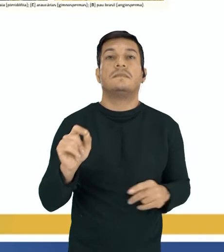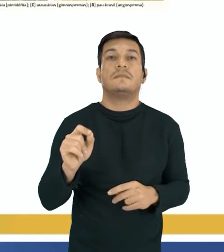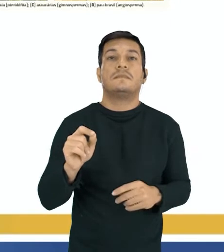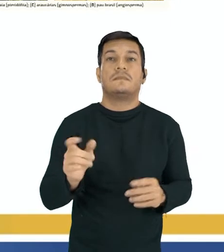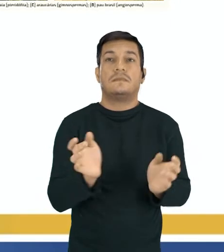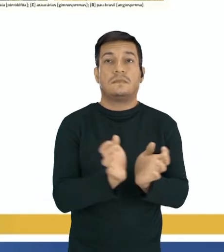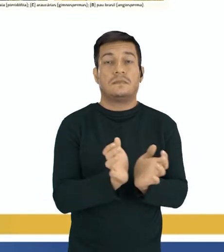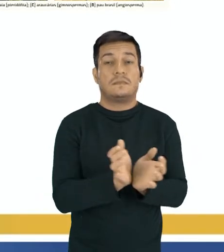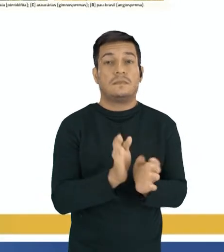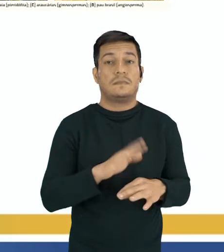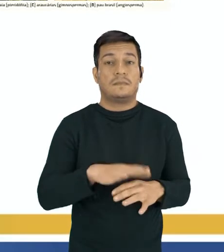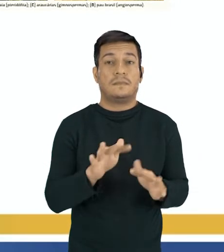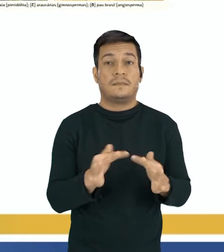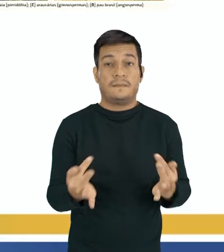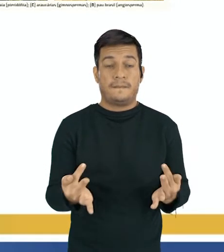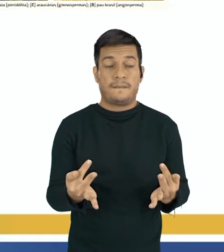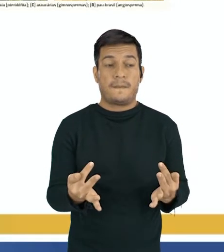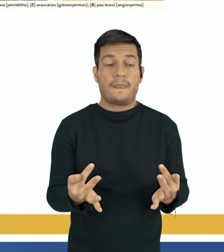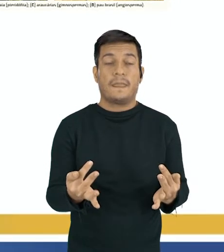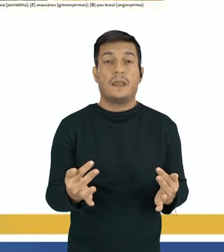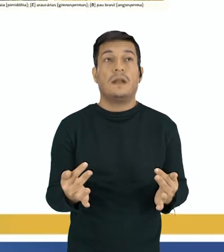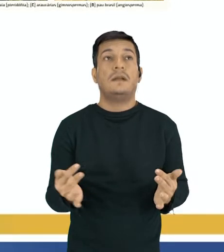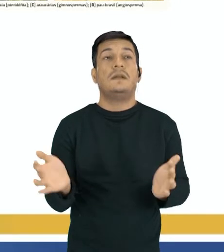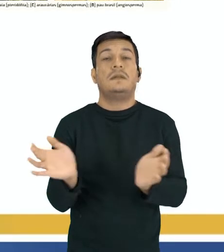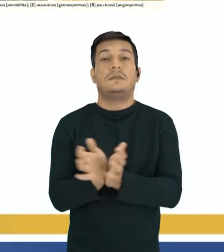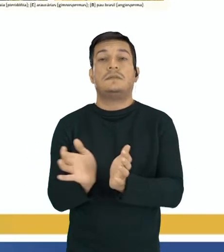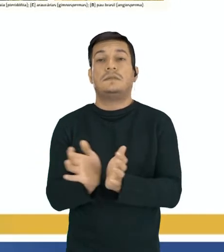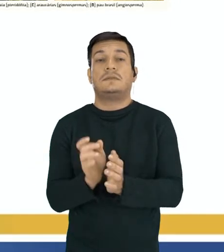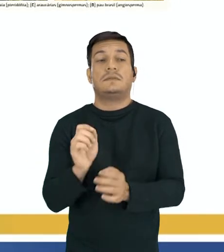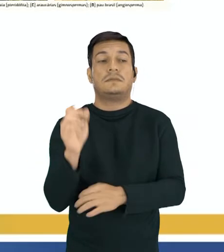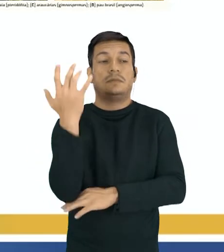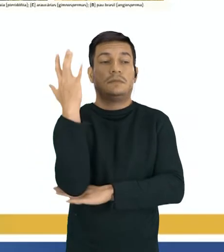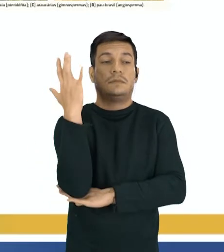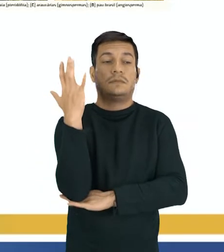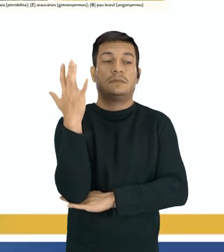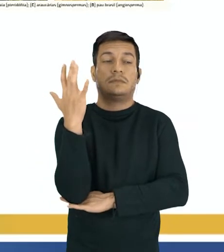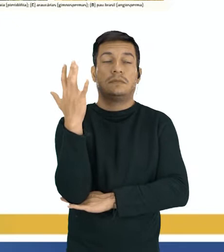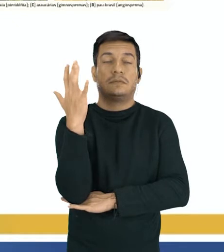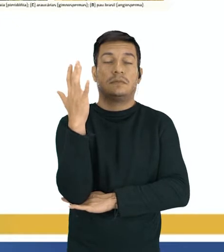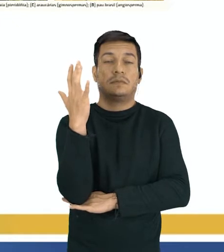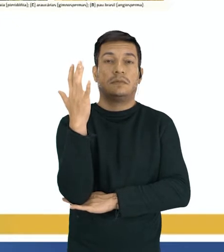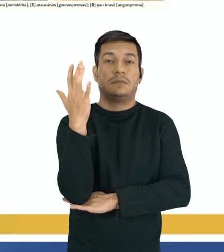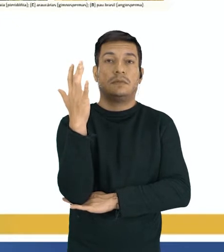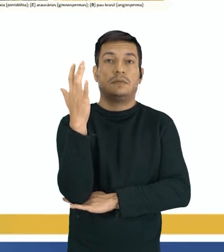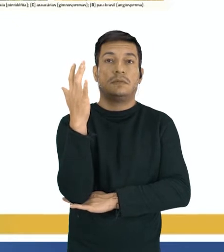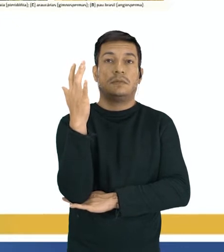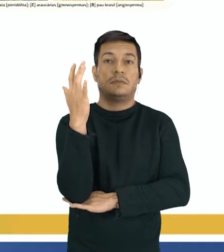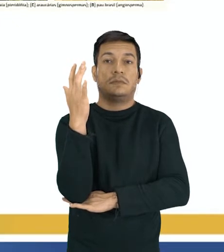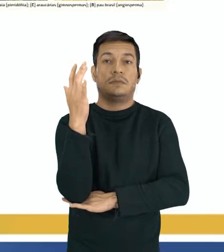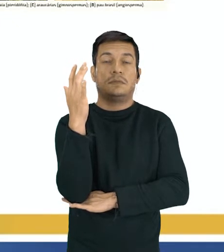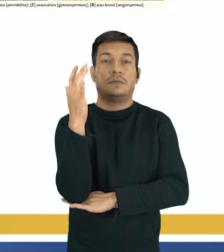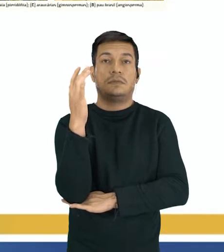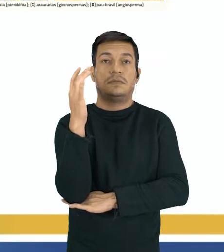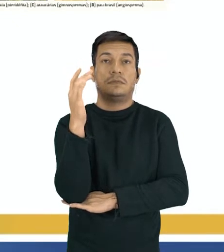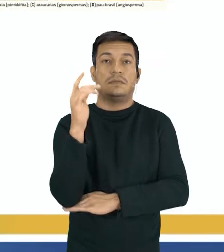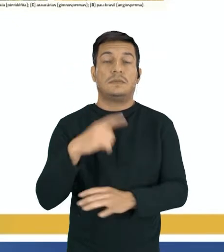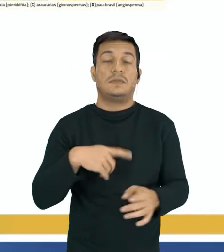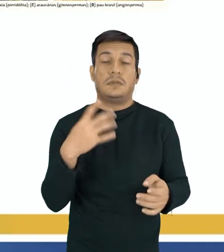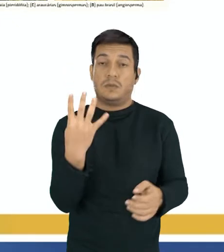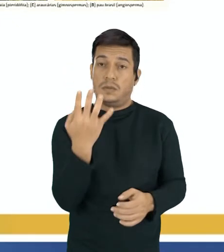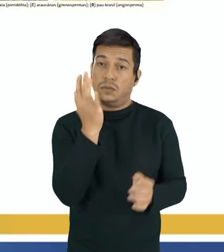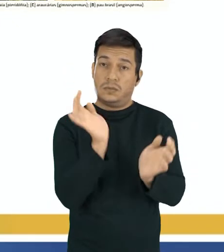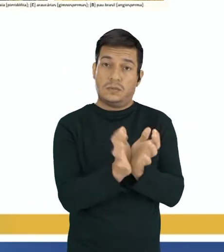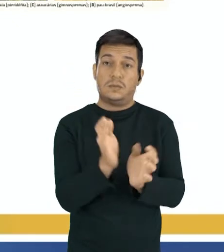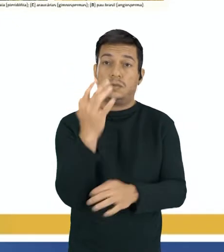dos grupos mais simples para os grupos de plantas mais complexos que nós conhecemos. Nós temos 4 grupos